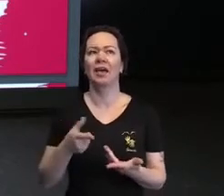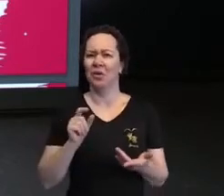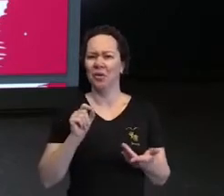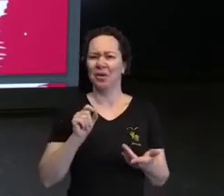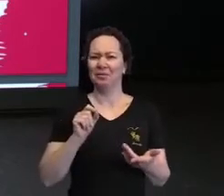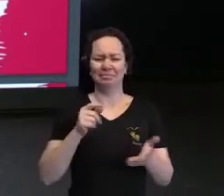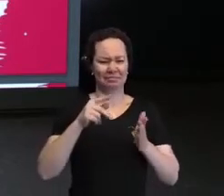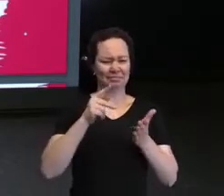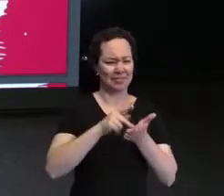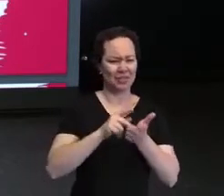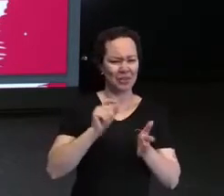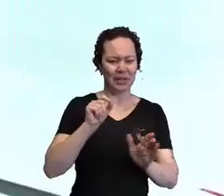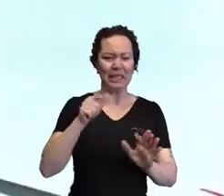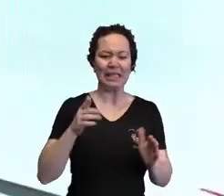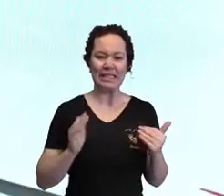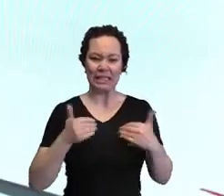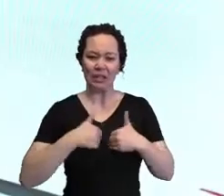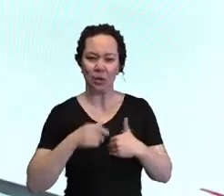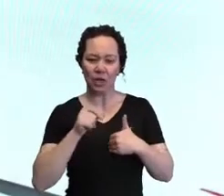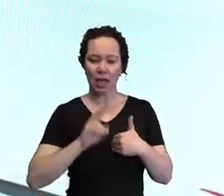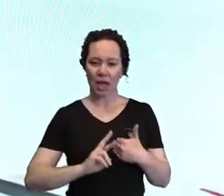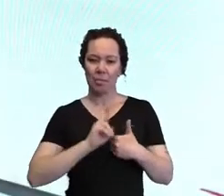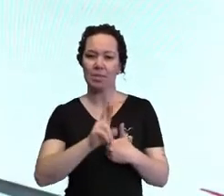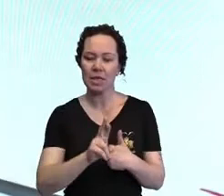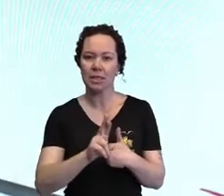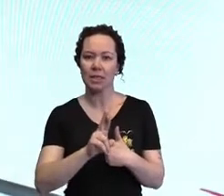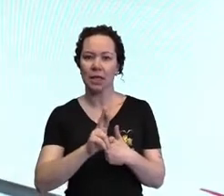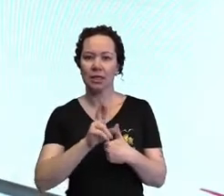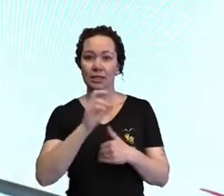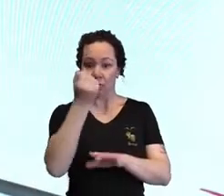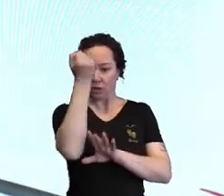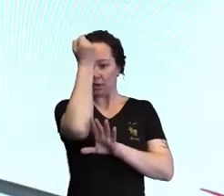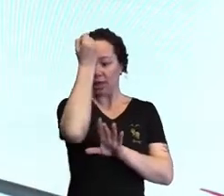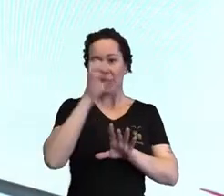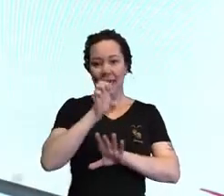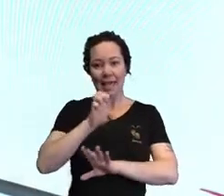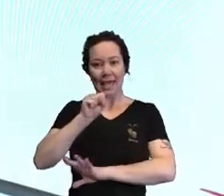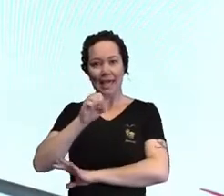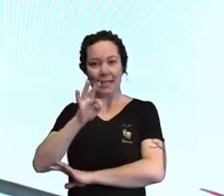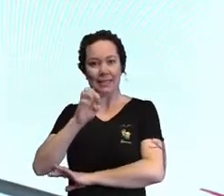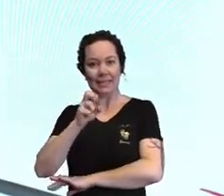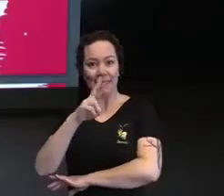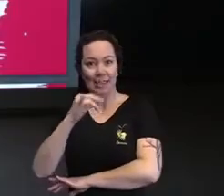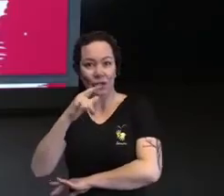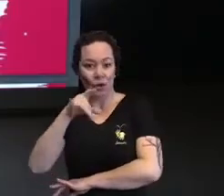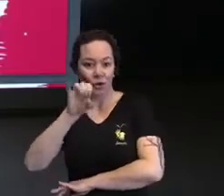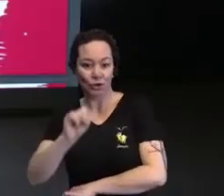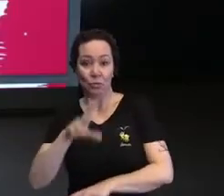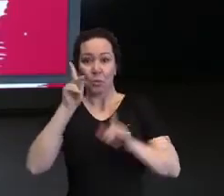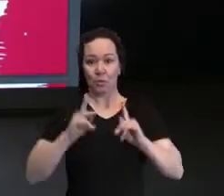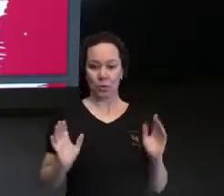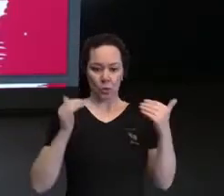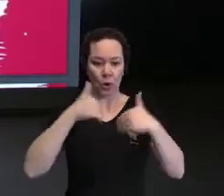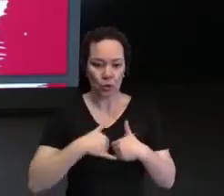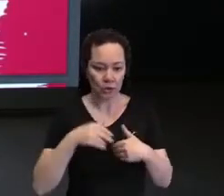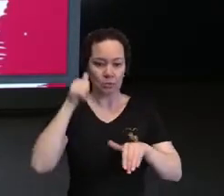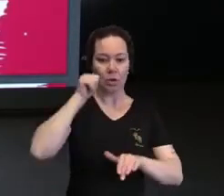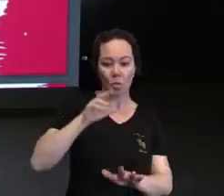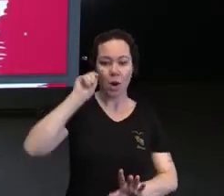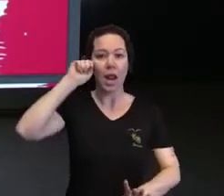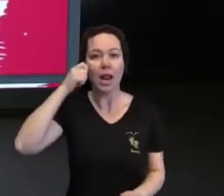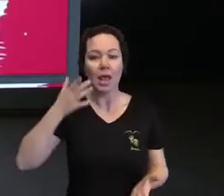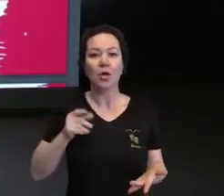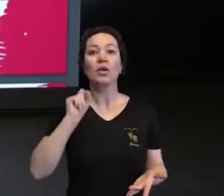isso é ou será que as representações e estereótipos que a gente tem de autismo e de mulheres negras são representações